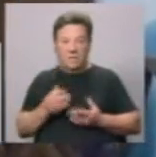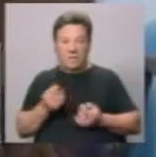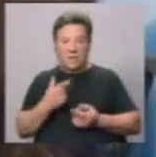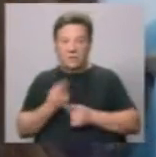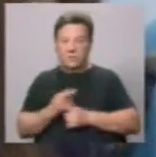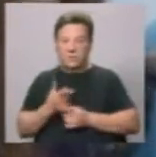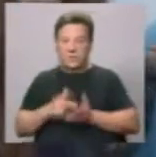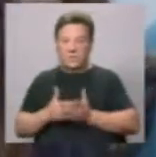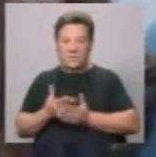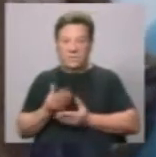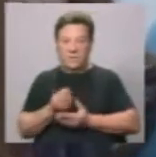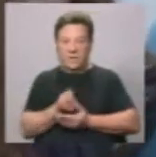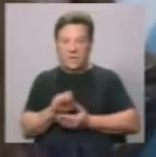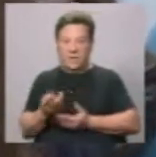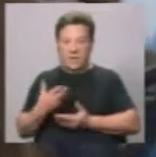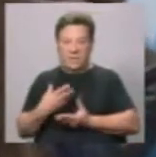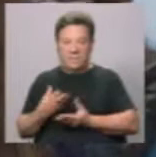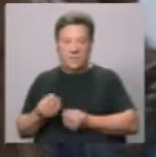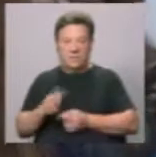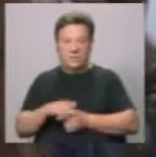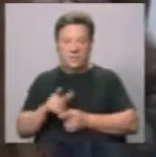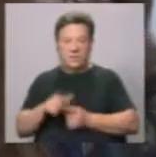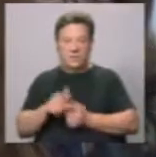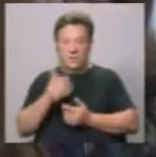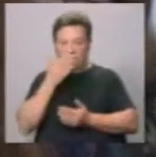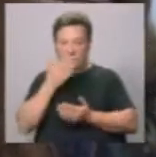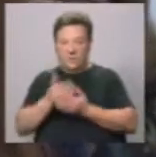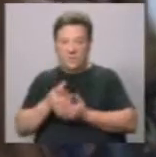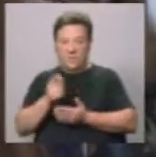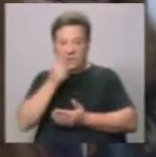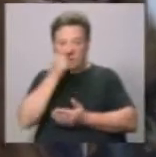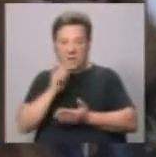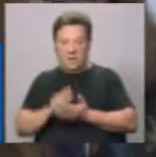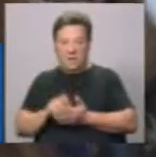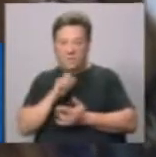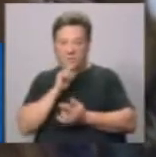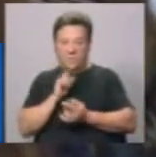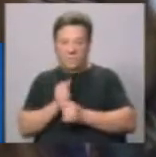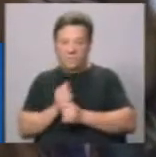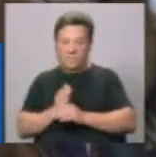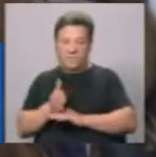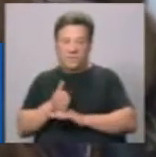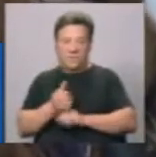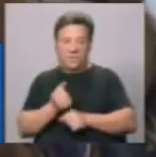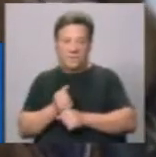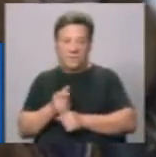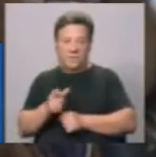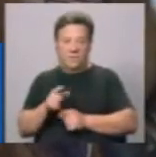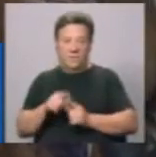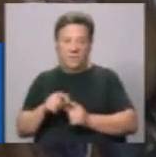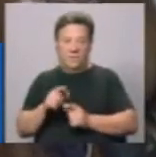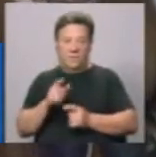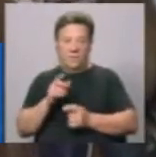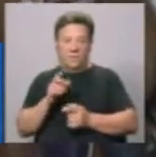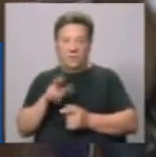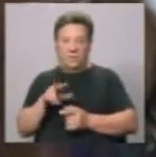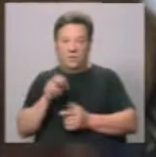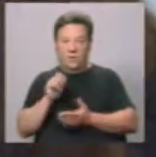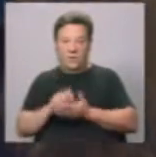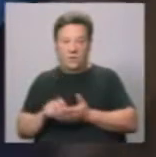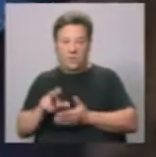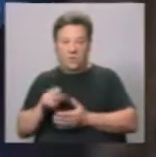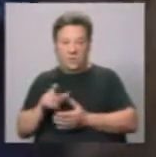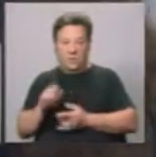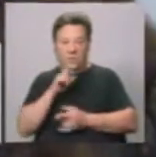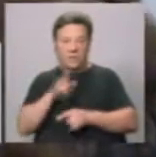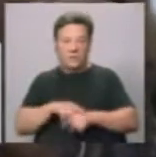recursos tecnológicos com os Surfaces e com a caneta, podemos fazer trabalhos no OneNote, ao mesmo tempo